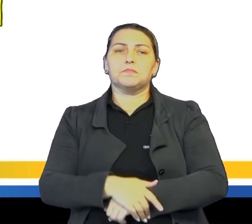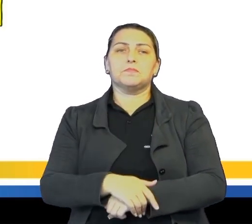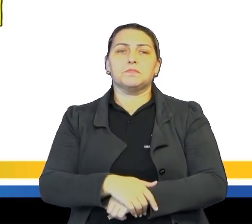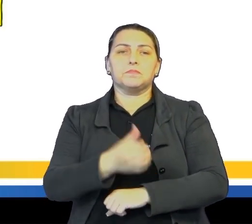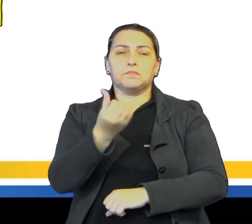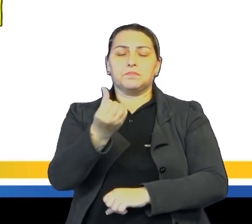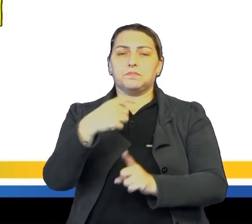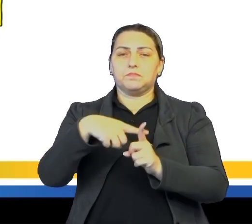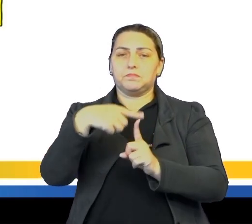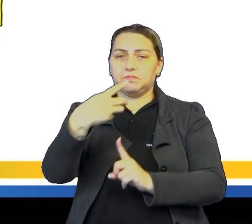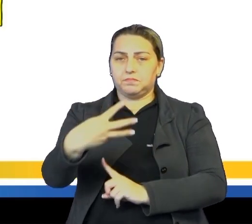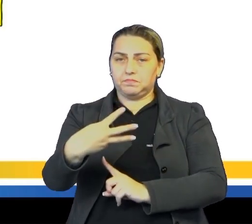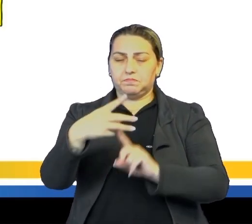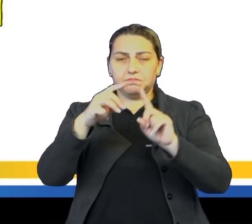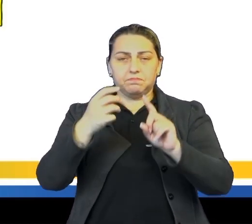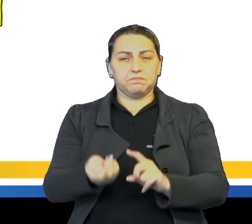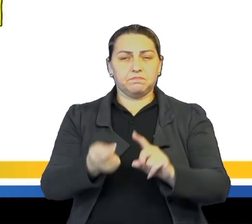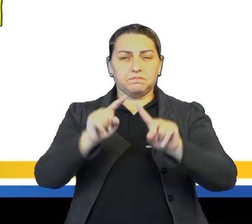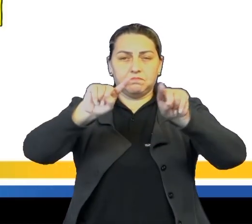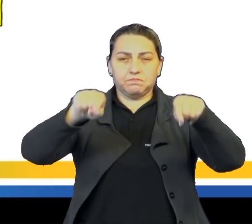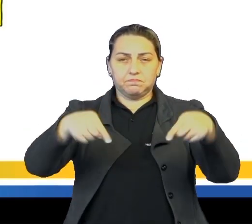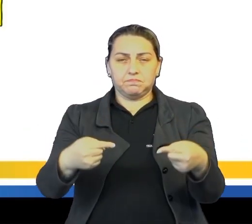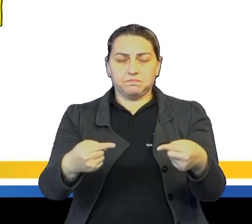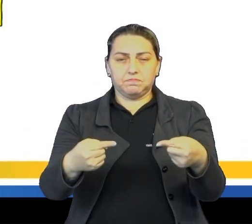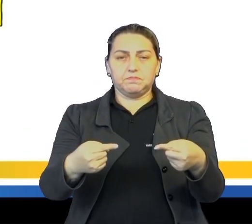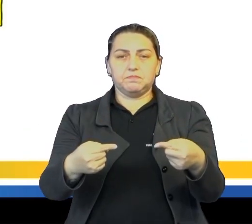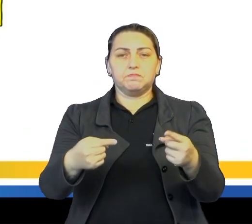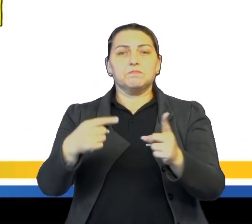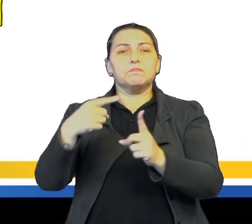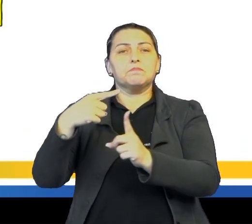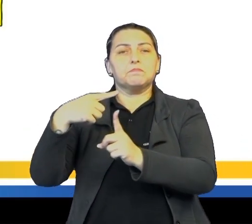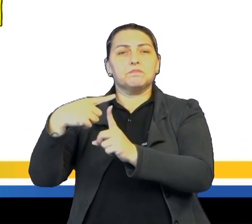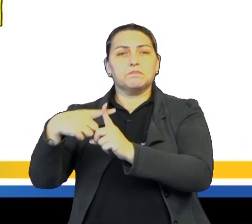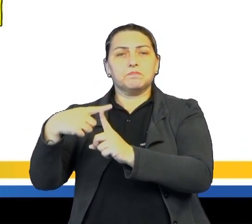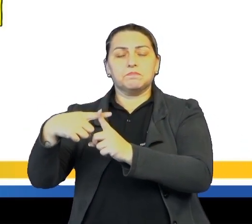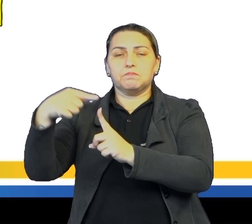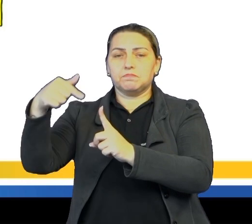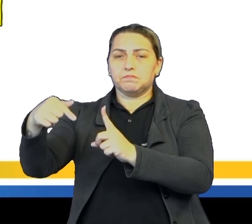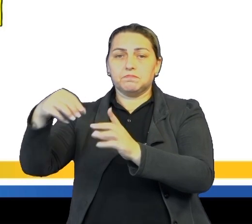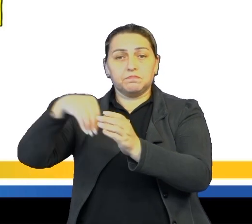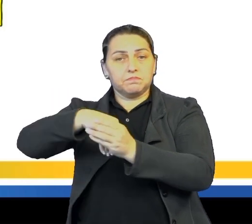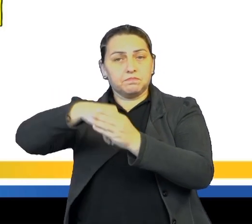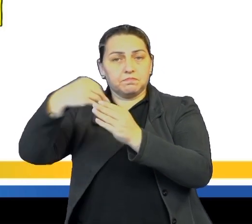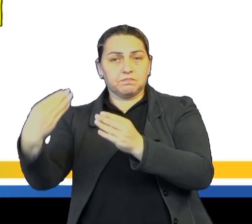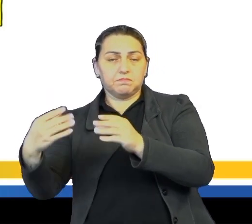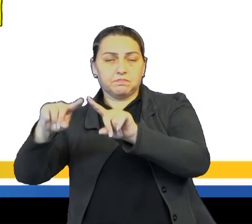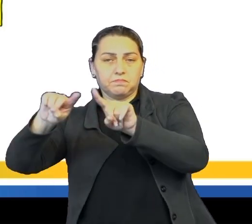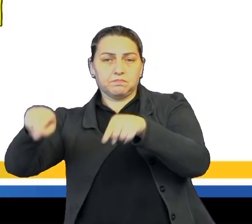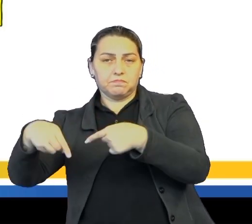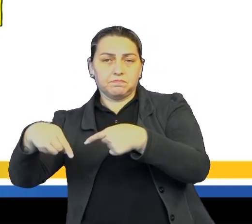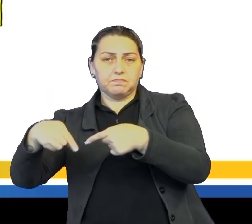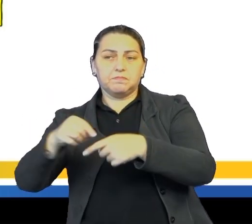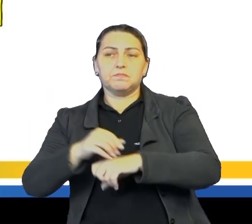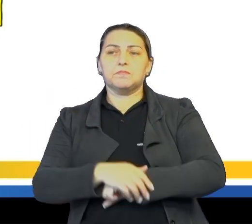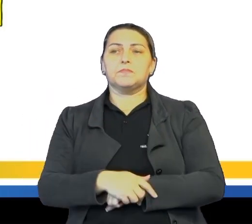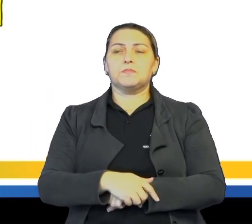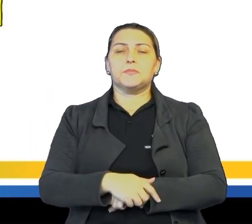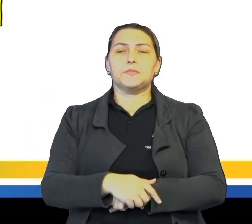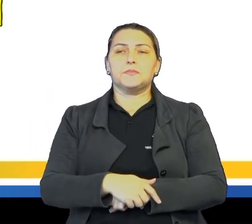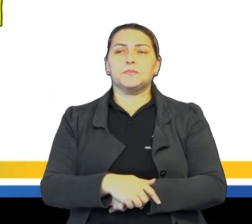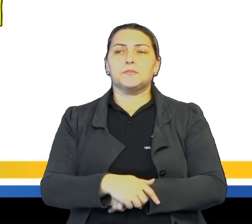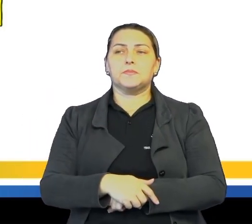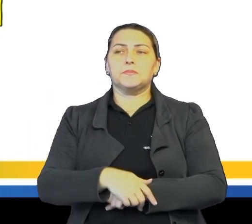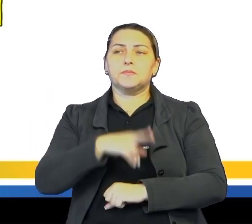seis mais três percebam que está dentro do parênteses e o 7 que também está adicionando essas parcelas está fora do parentes